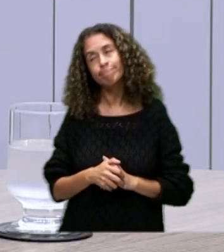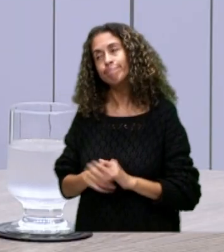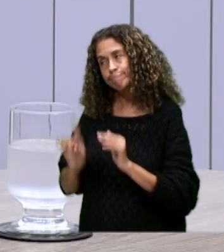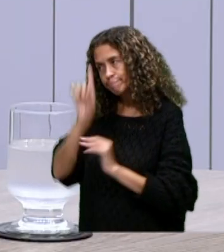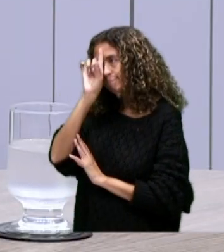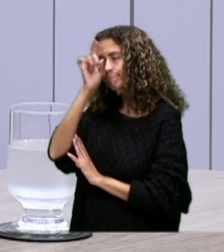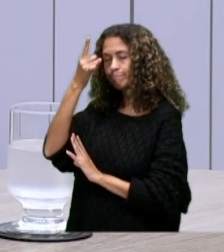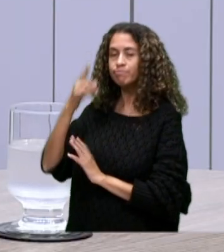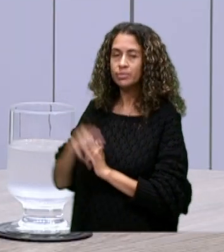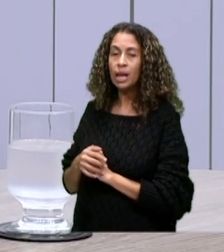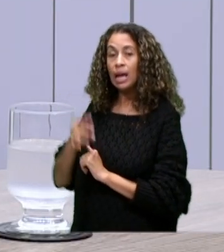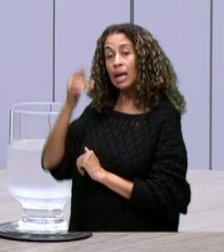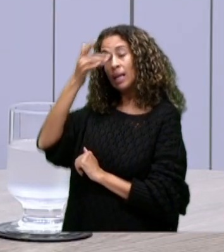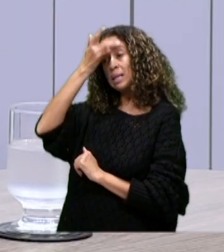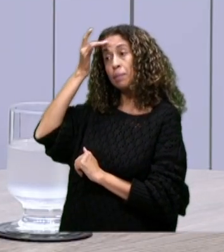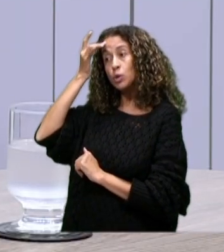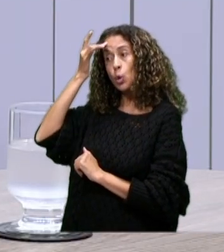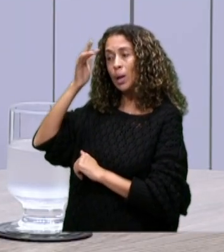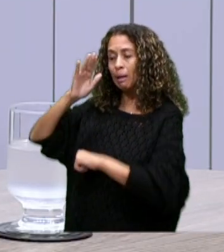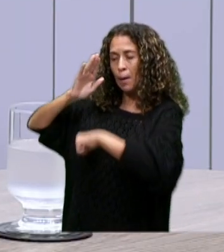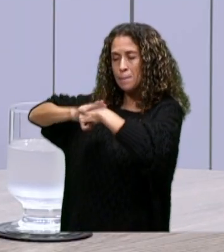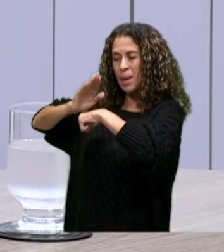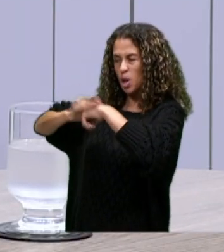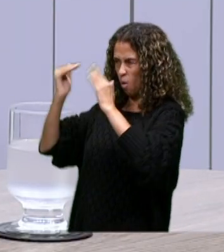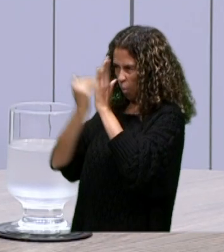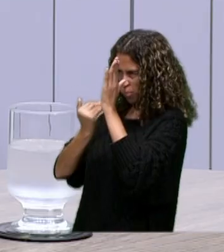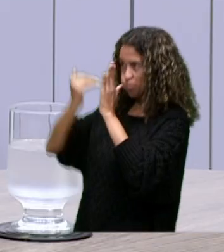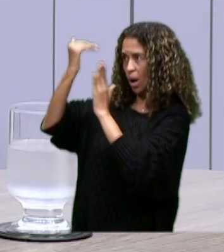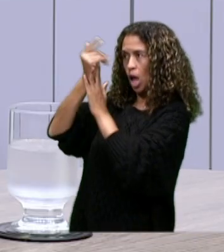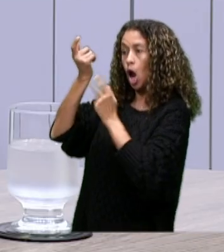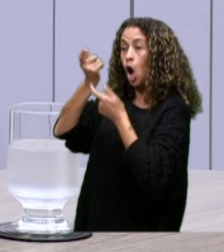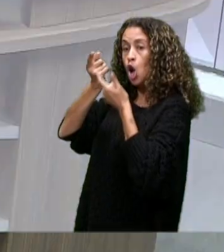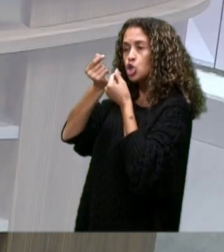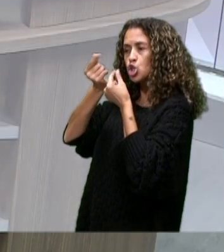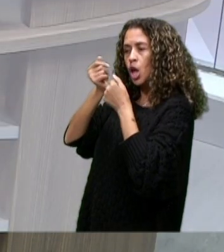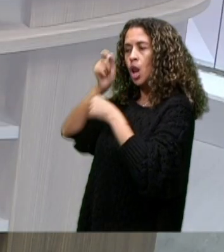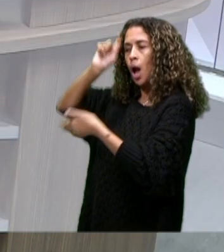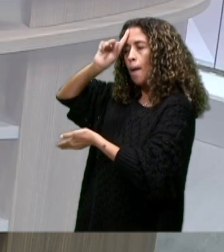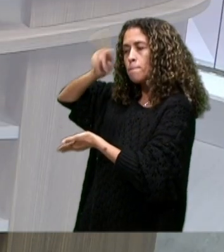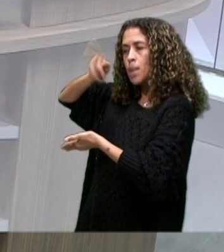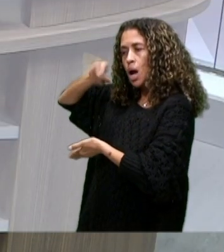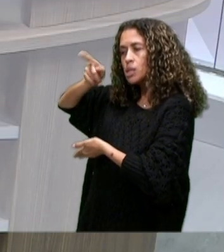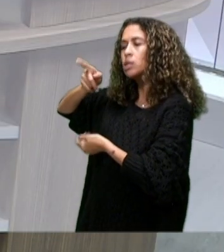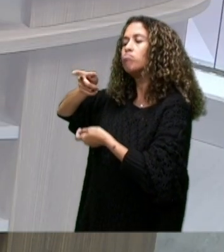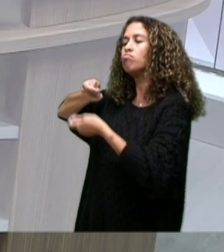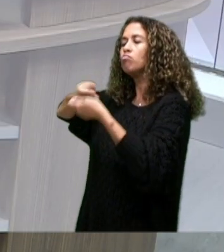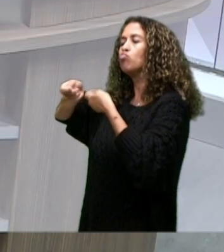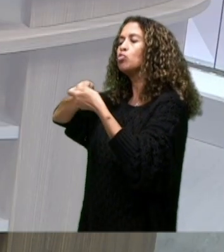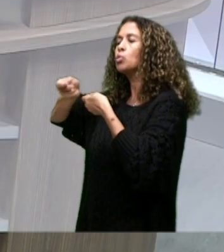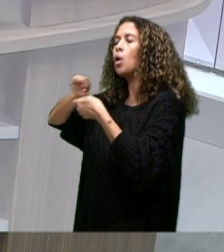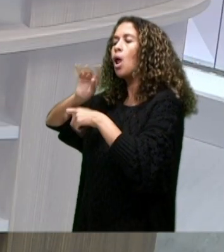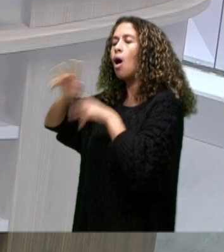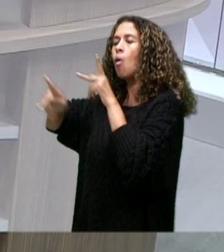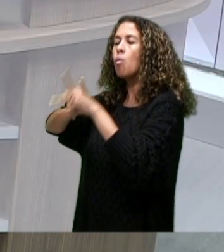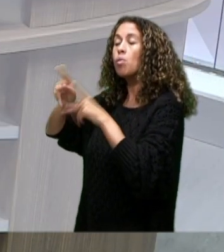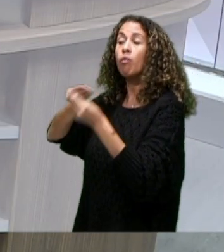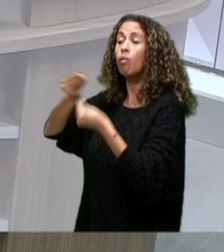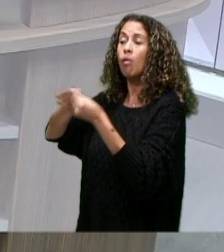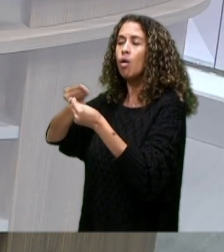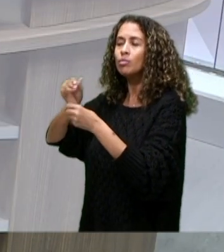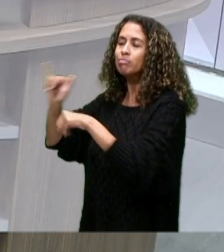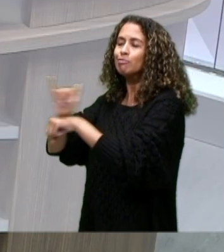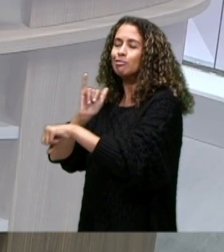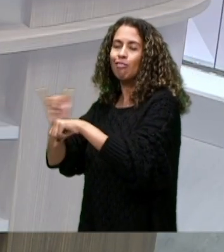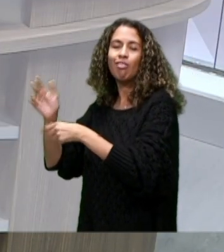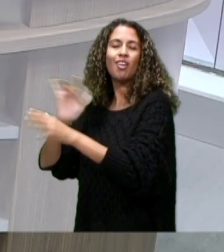está controlando, quem tem o dinheiro na mão, né? Cada vez menos a gente tenha menos possibilidade de falar para mais pessoas.